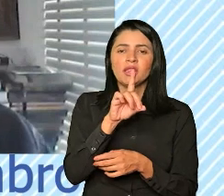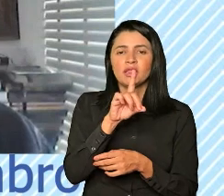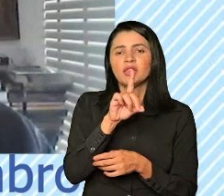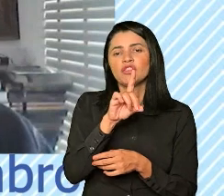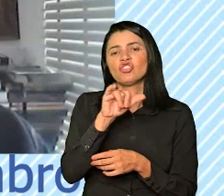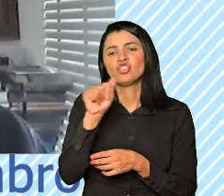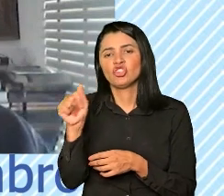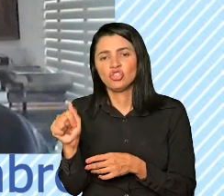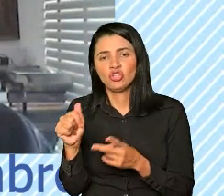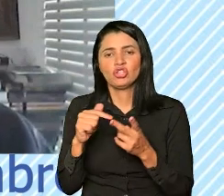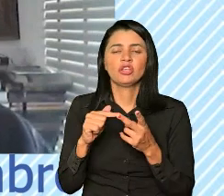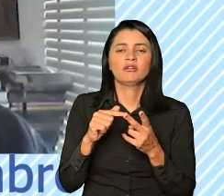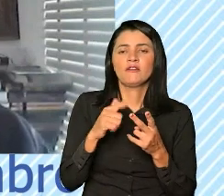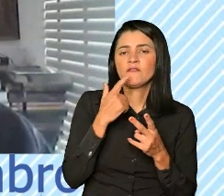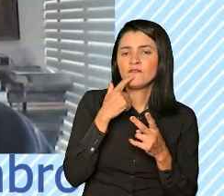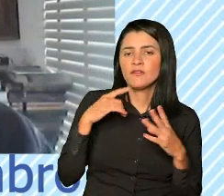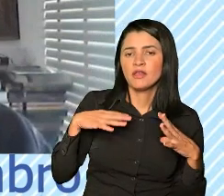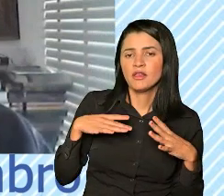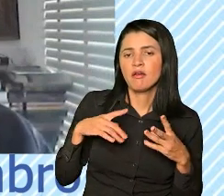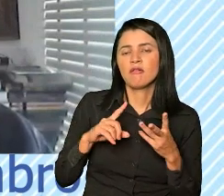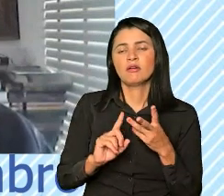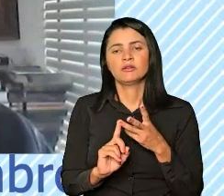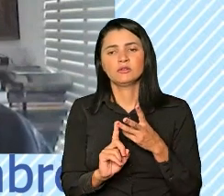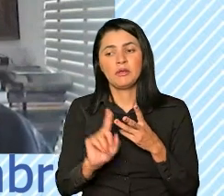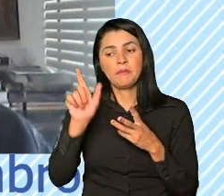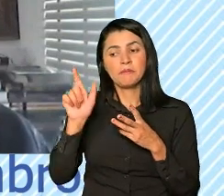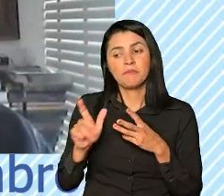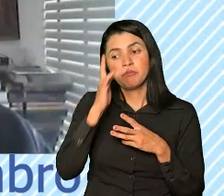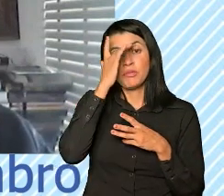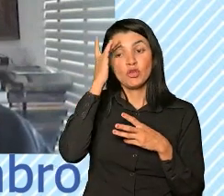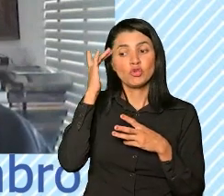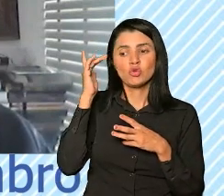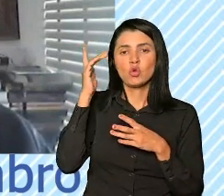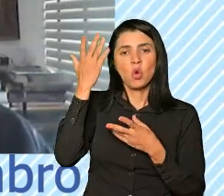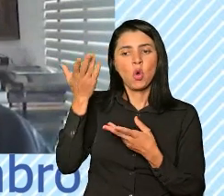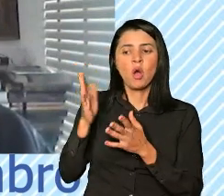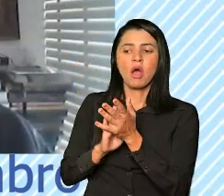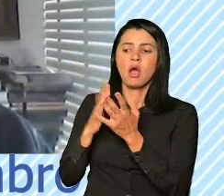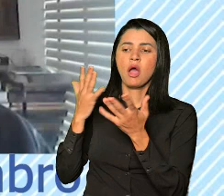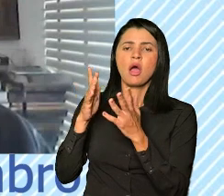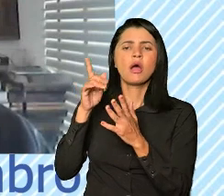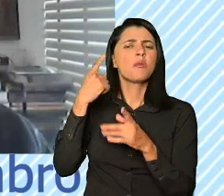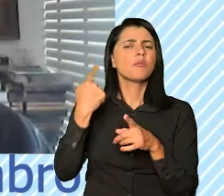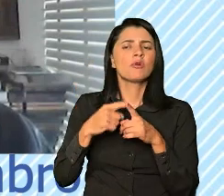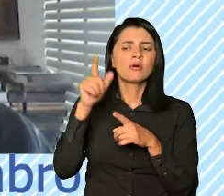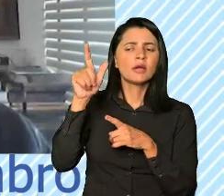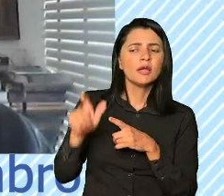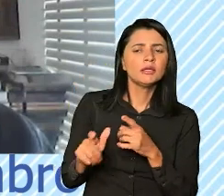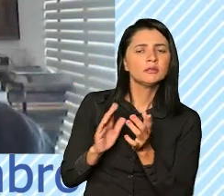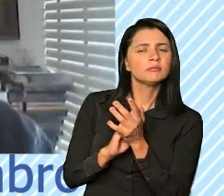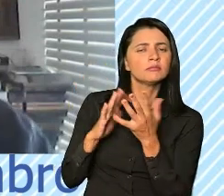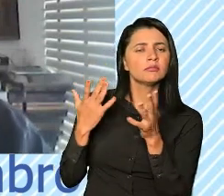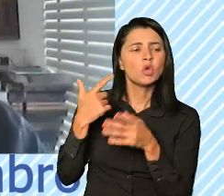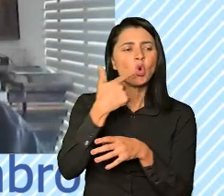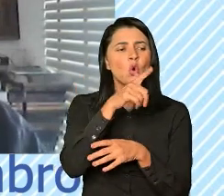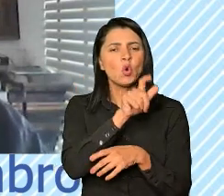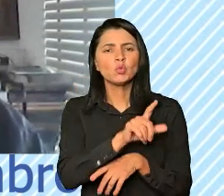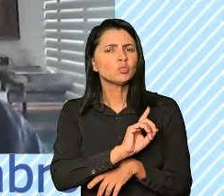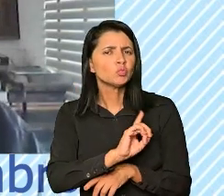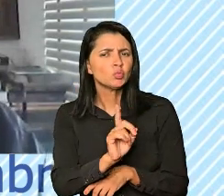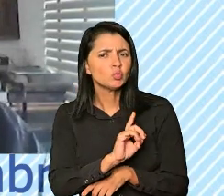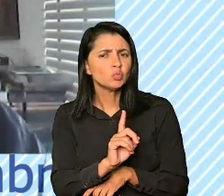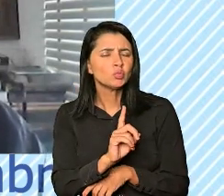feriados, em heróis que são comemorados, uma escolha deliberada. Por que comemoramos um e não outra? Não é mesmo? Por